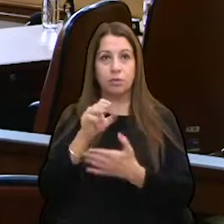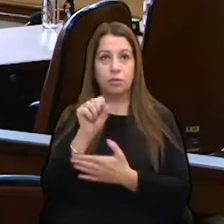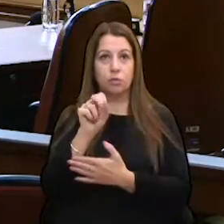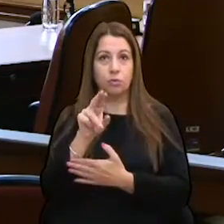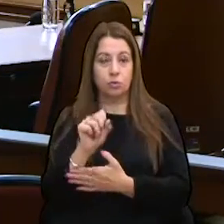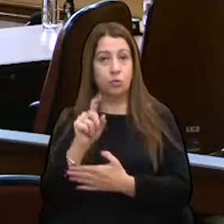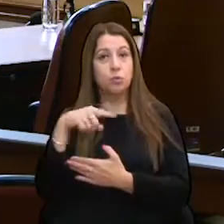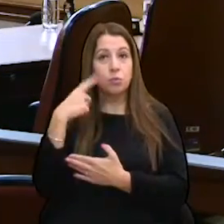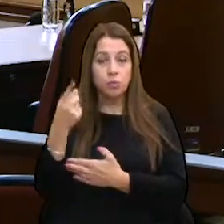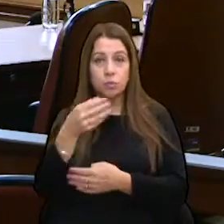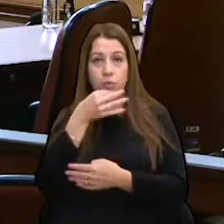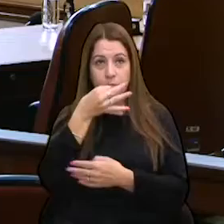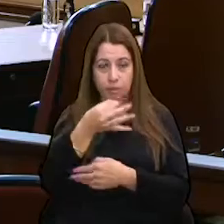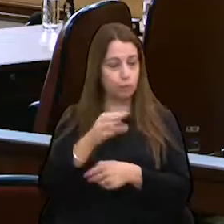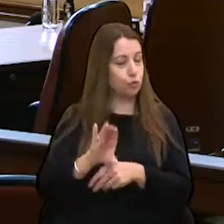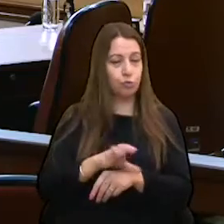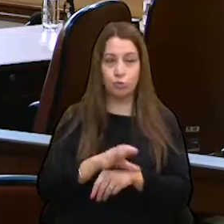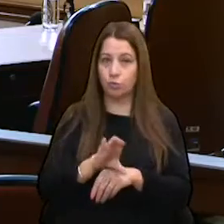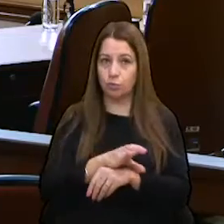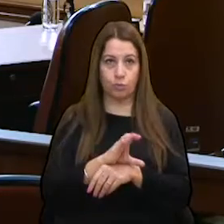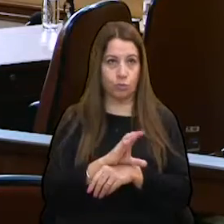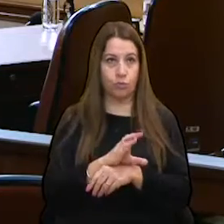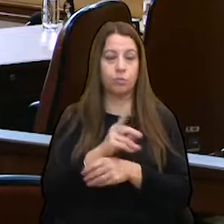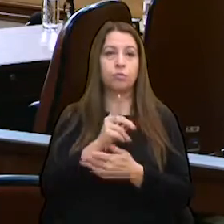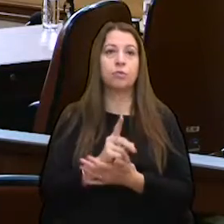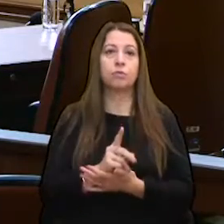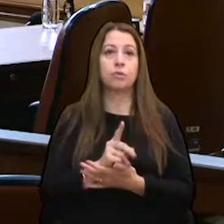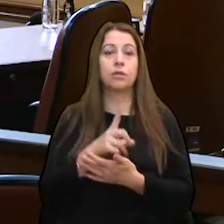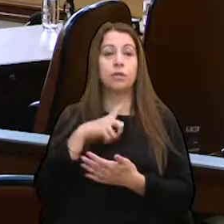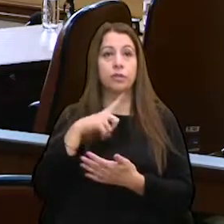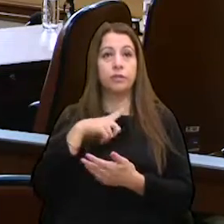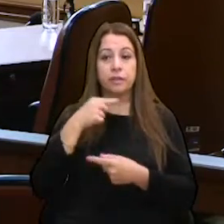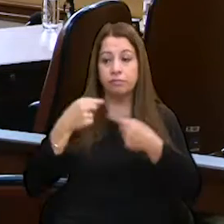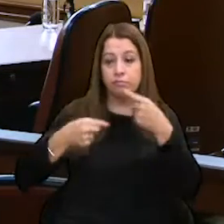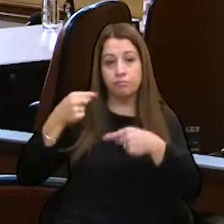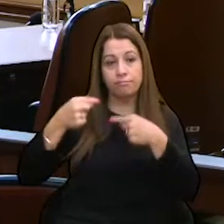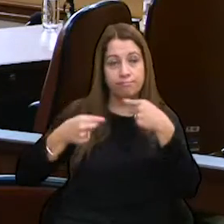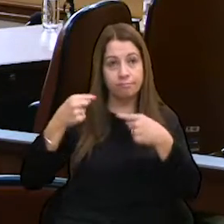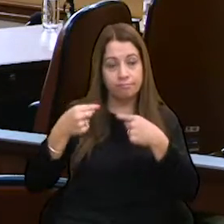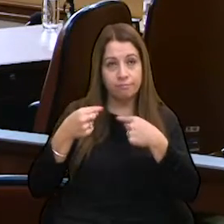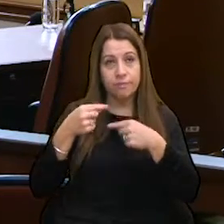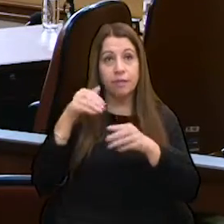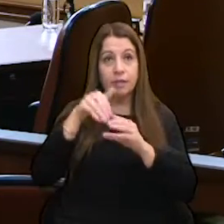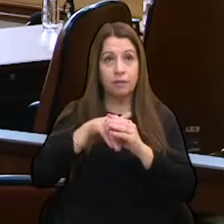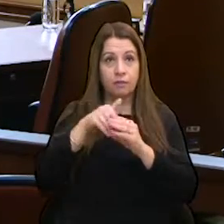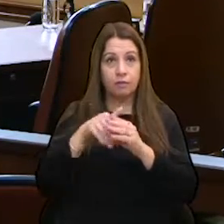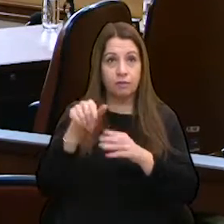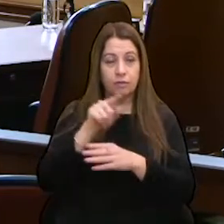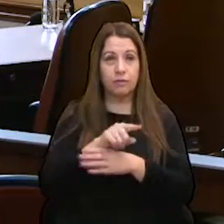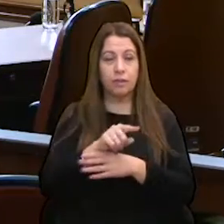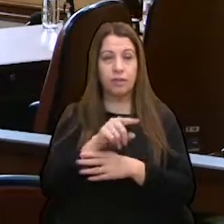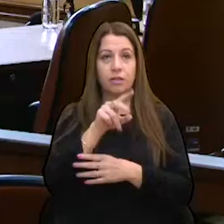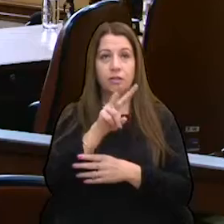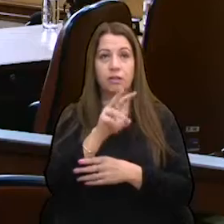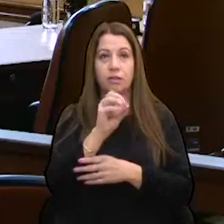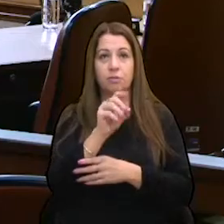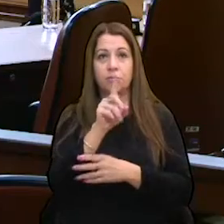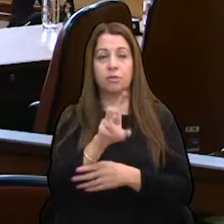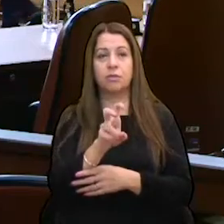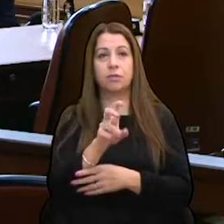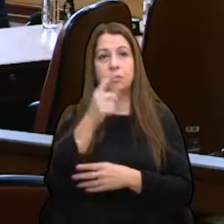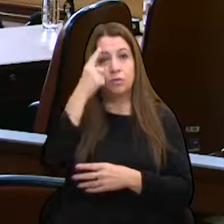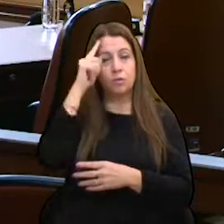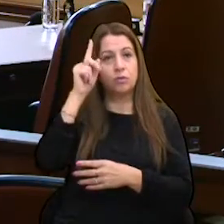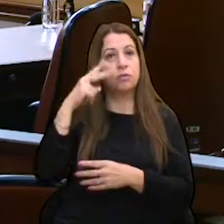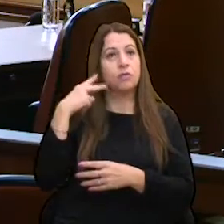SUS. Outro parecer de inconstitucionalidade que deverá ser discutido e votado é de 2015, de autoria